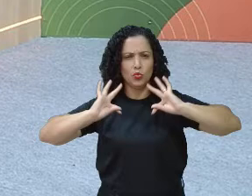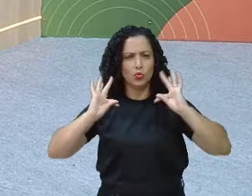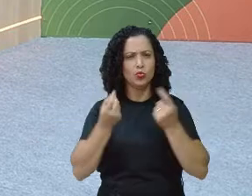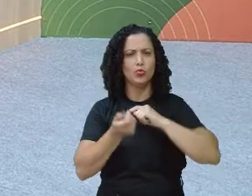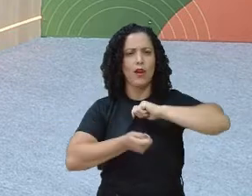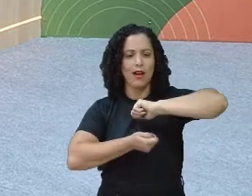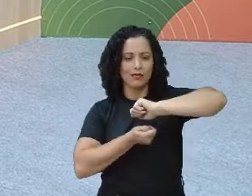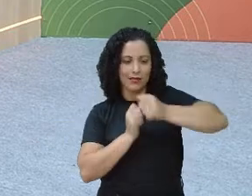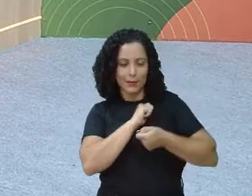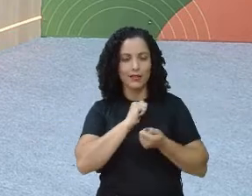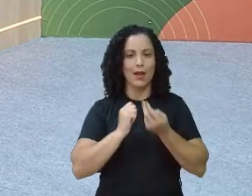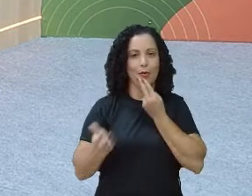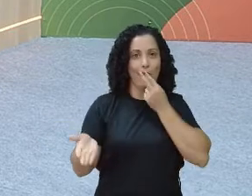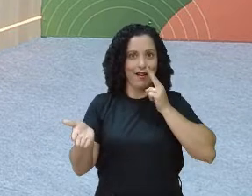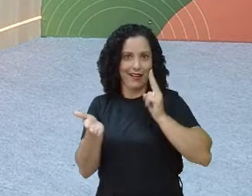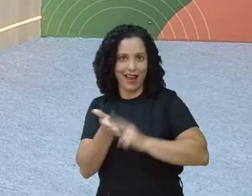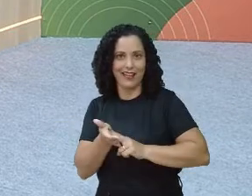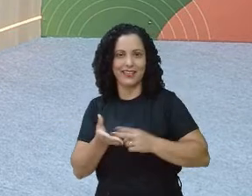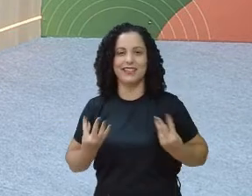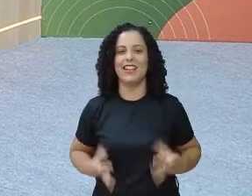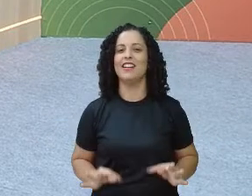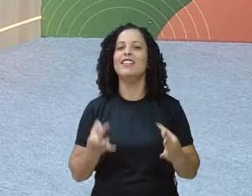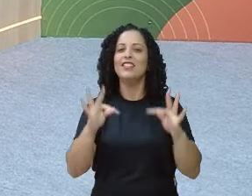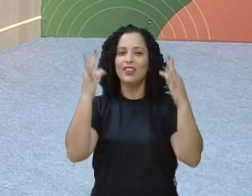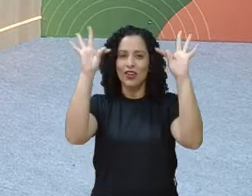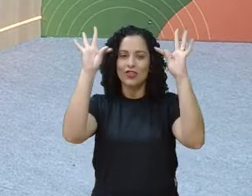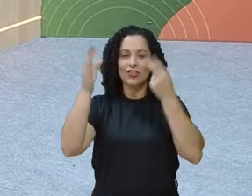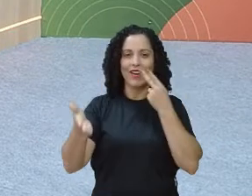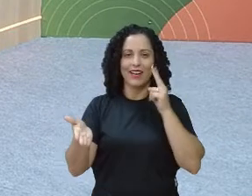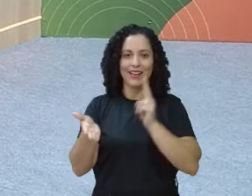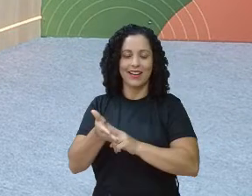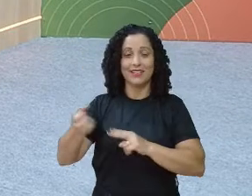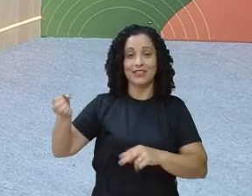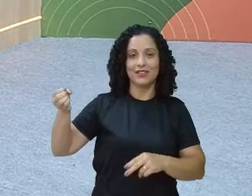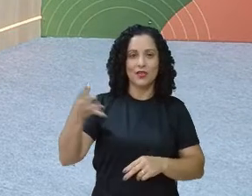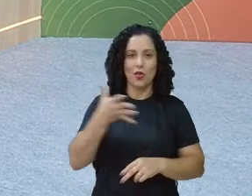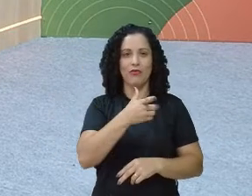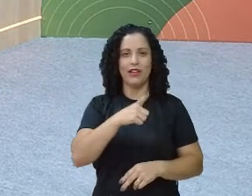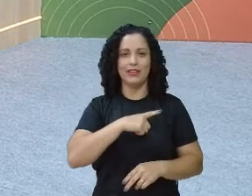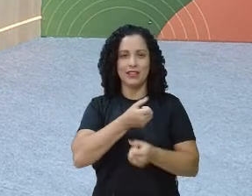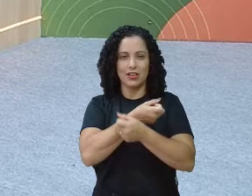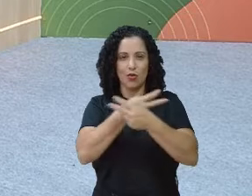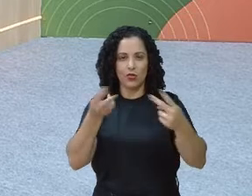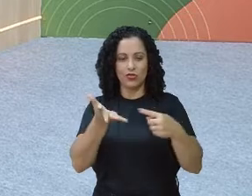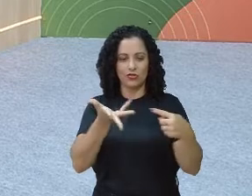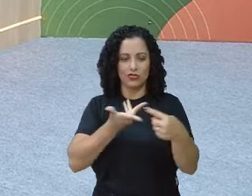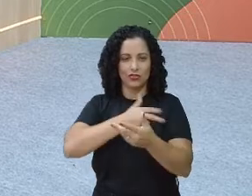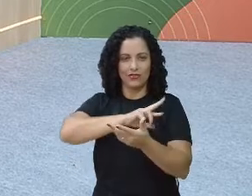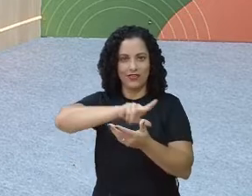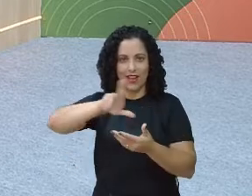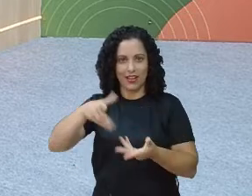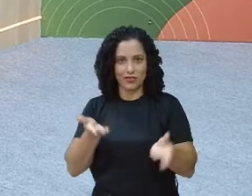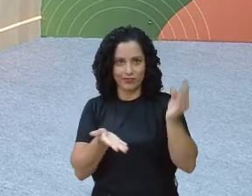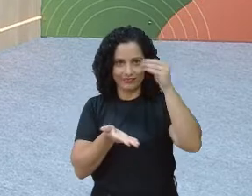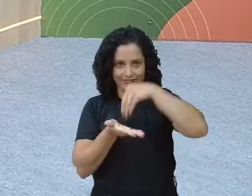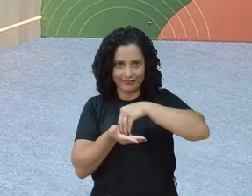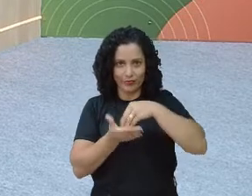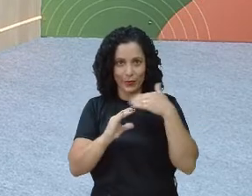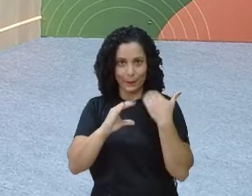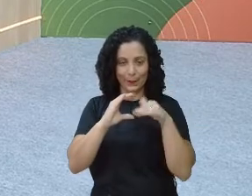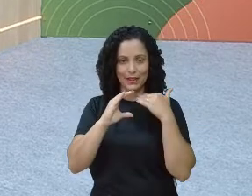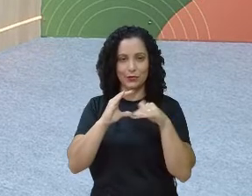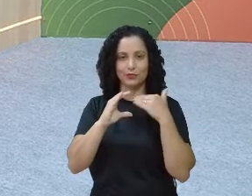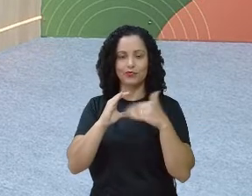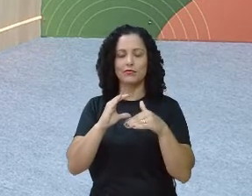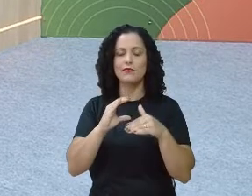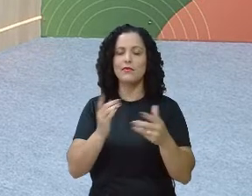carta 2.0, tá certo? Uma nova carta que cabe muita coisa dentro. Então, o e-mail, quais são as vantagens